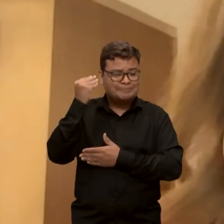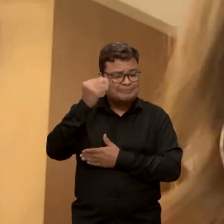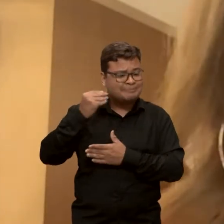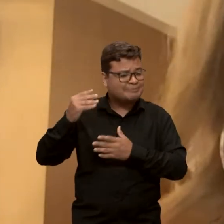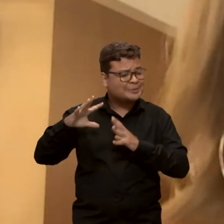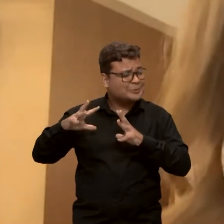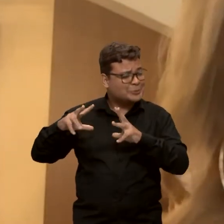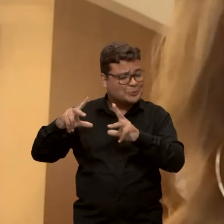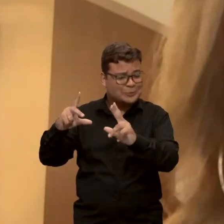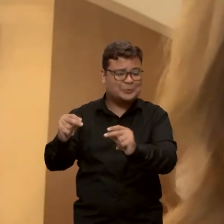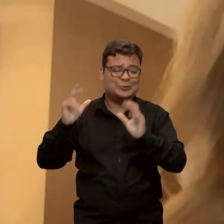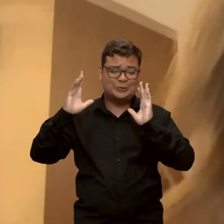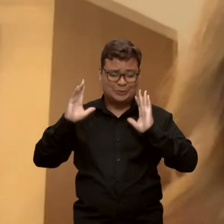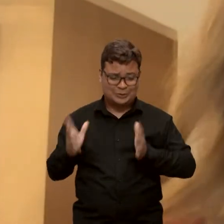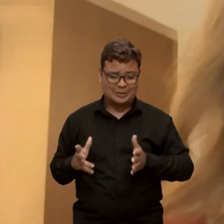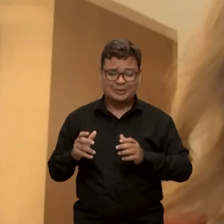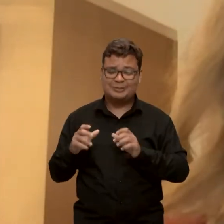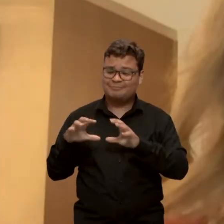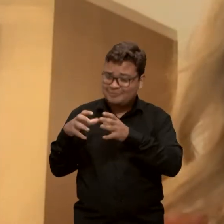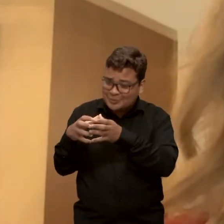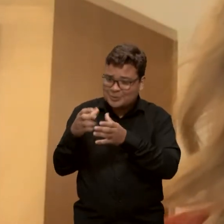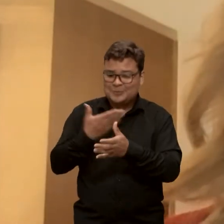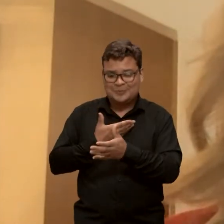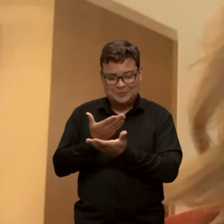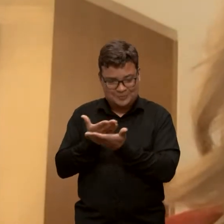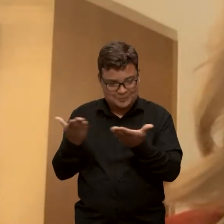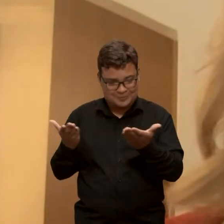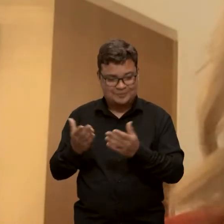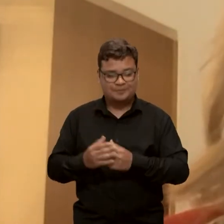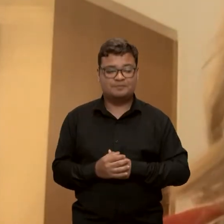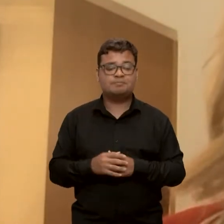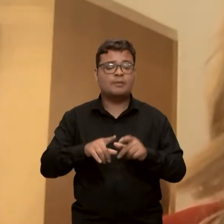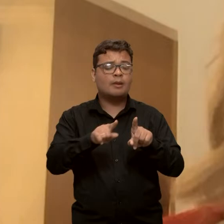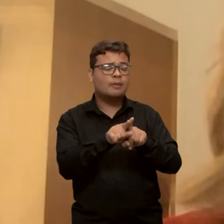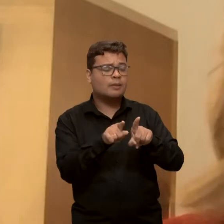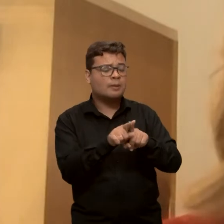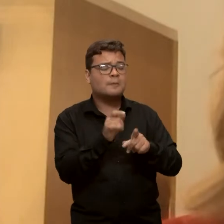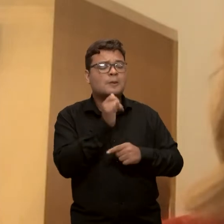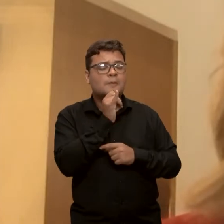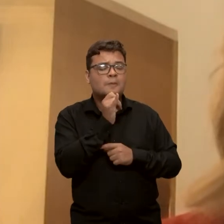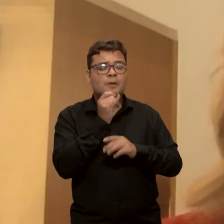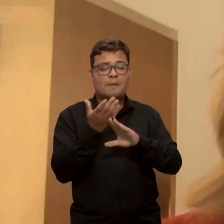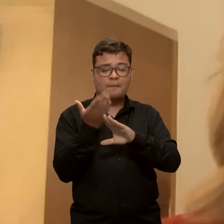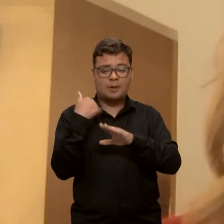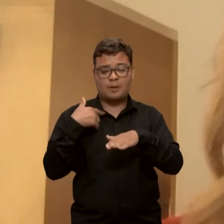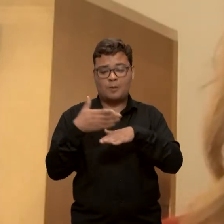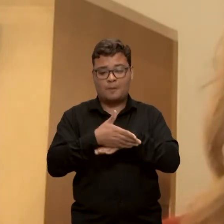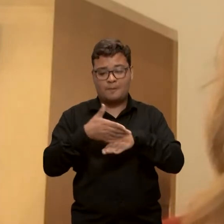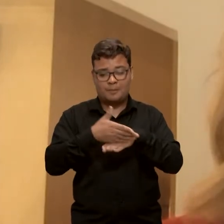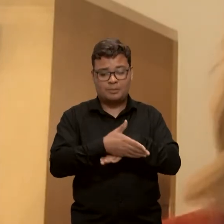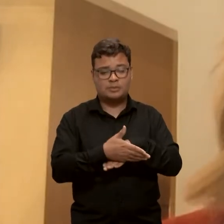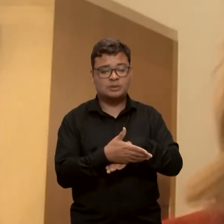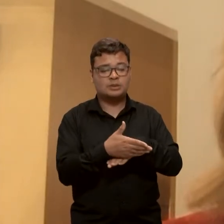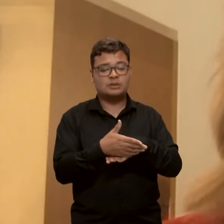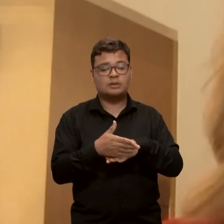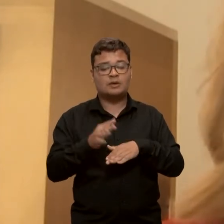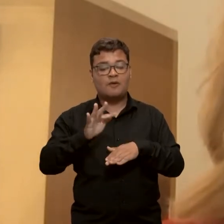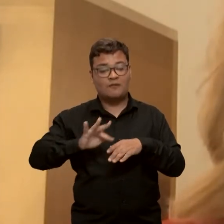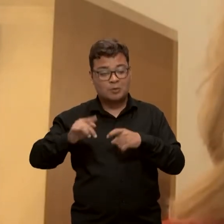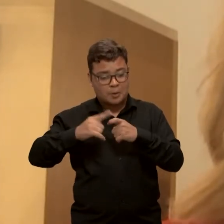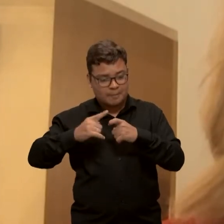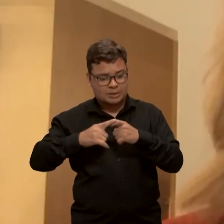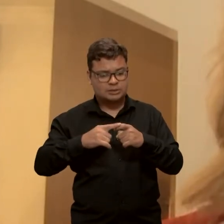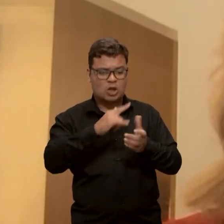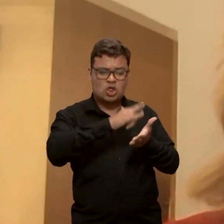com os meus colegas, como, por exemplo, eu participei da informatização da Faculdade de